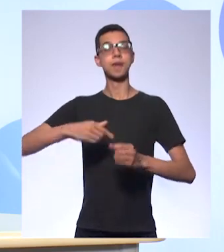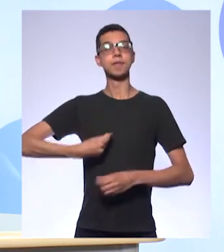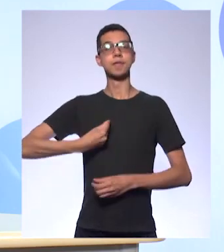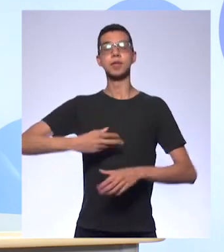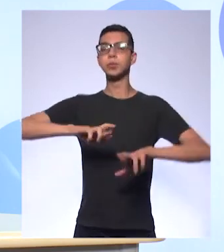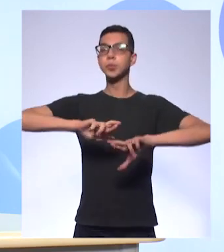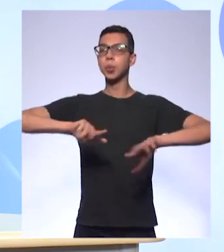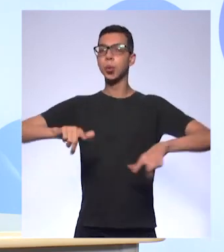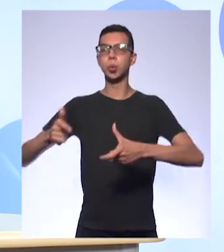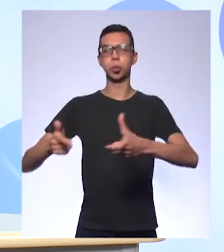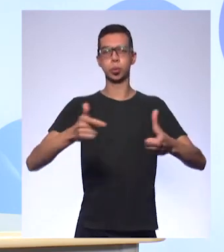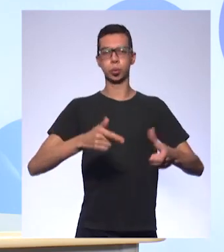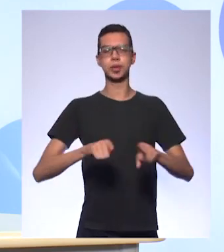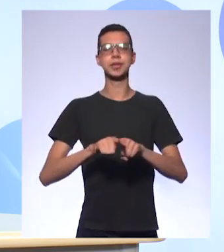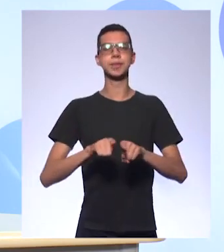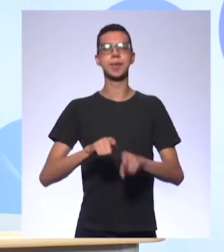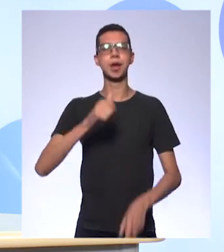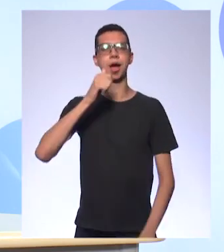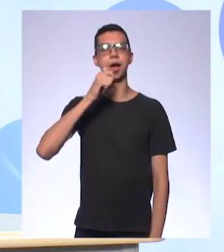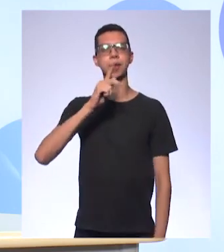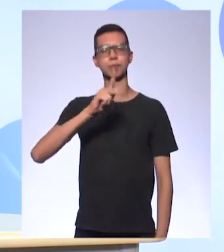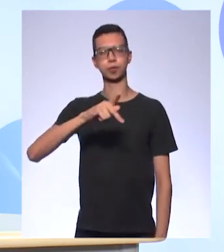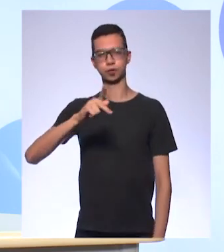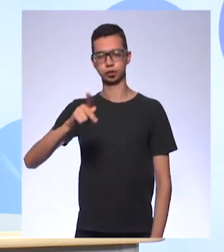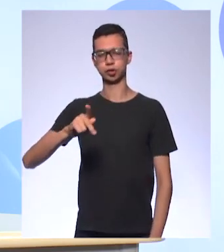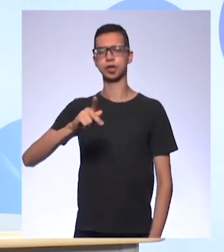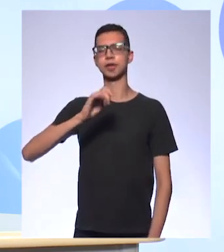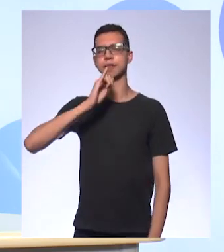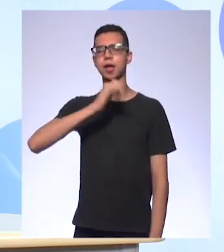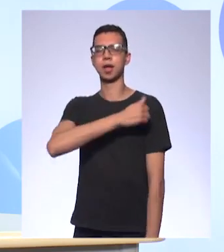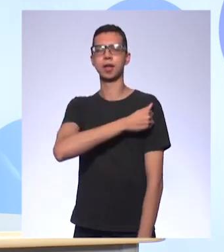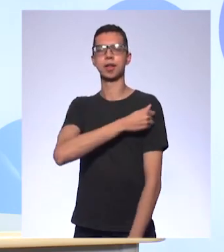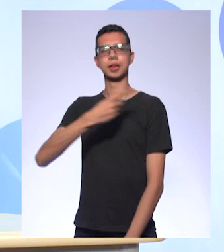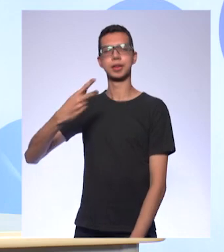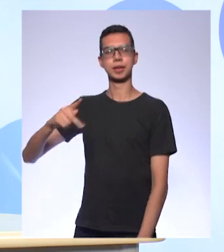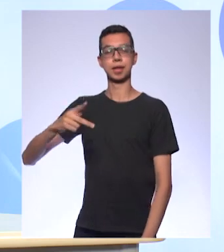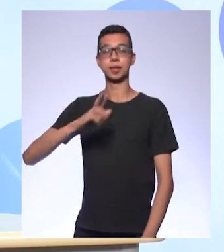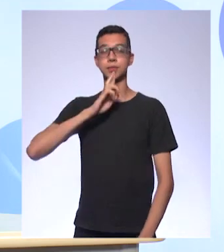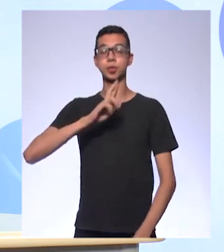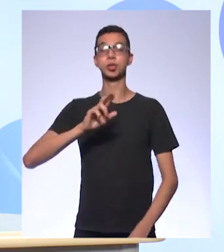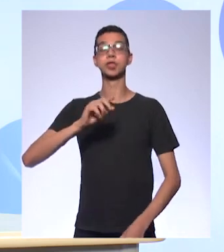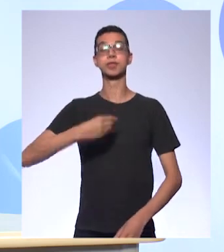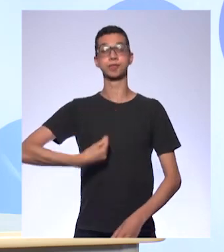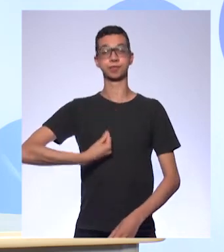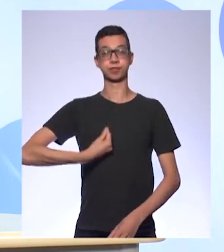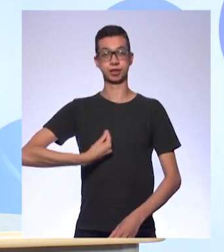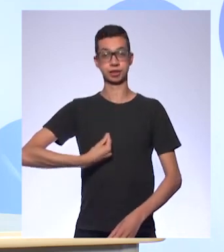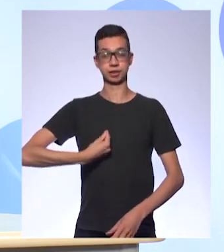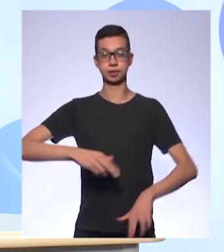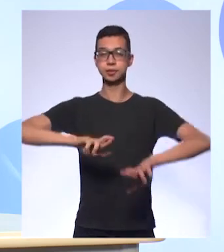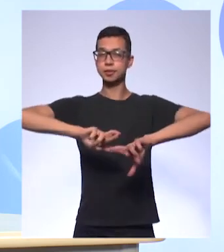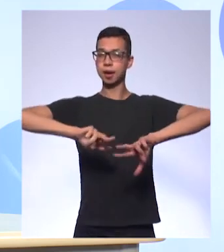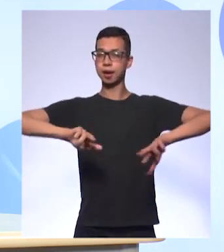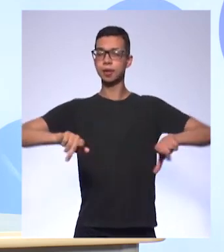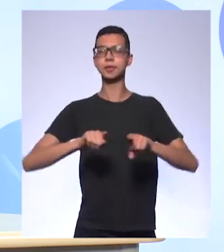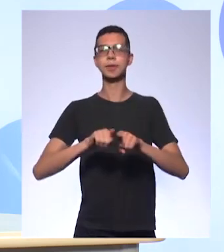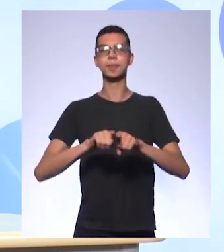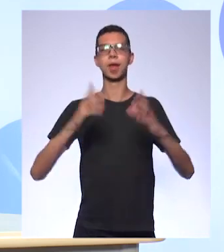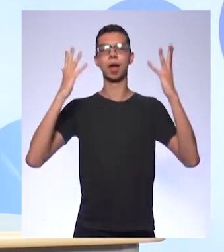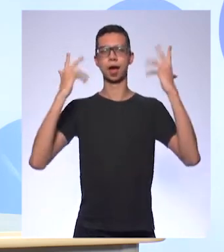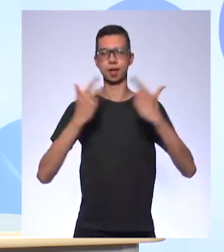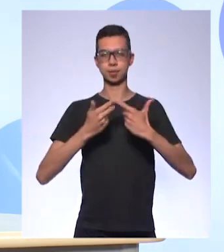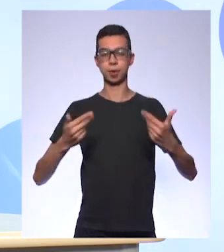estudantes dela responderam: diversidade de vidas, animal e vegetal. A professora Sandra traz a resposta